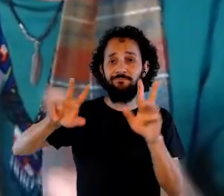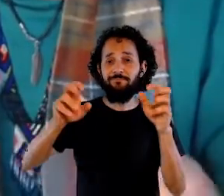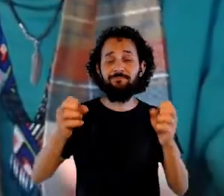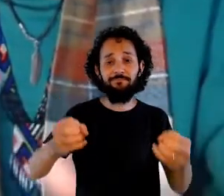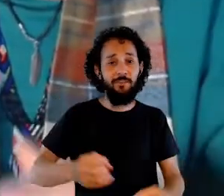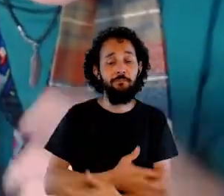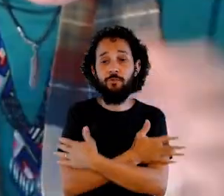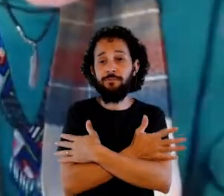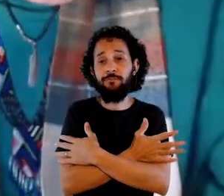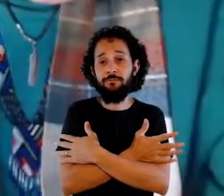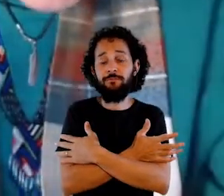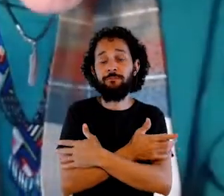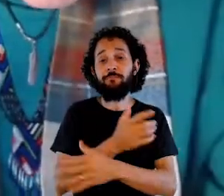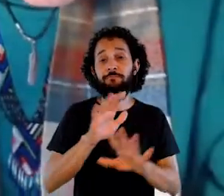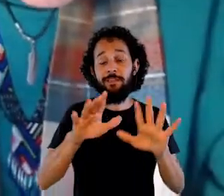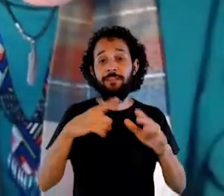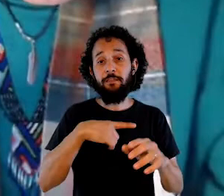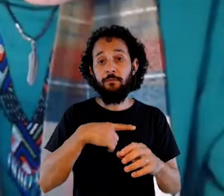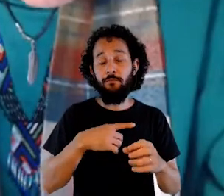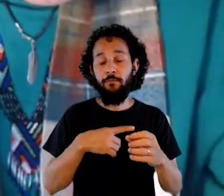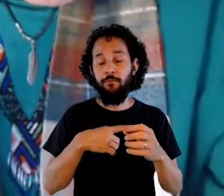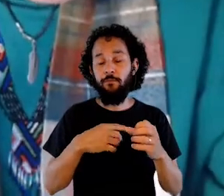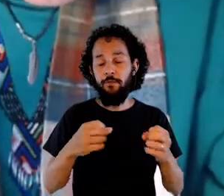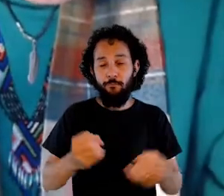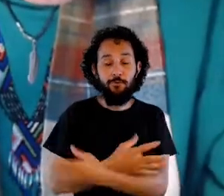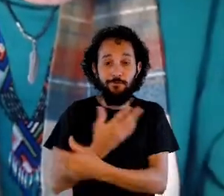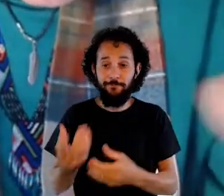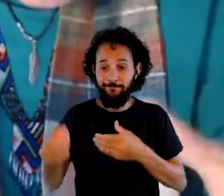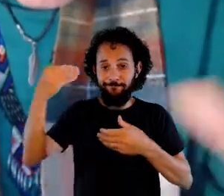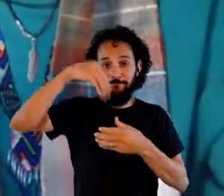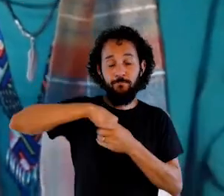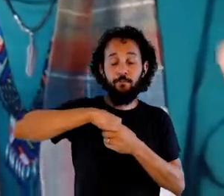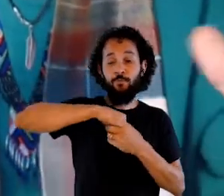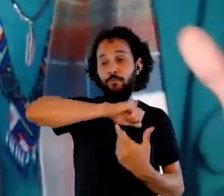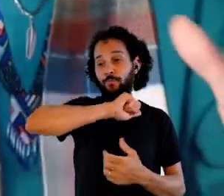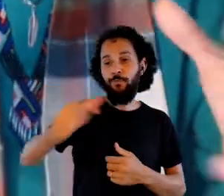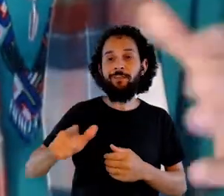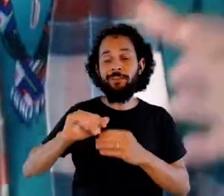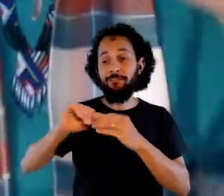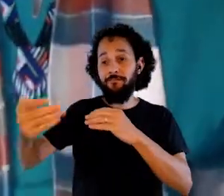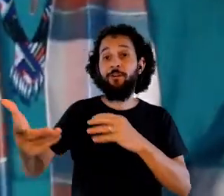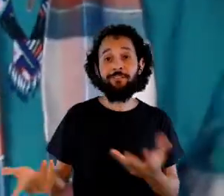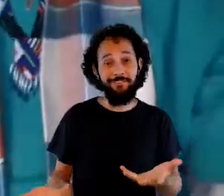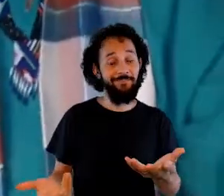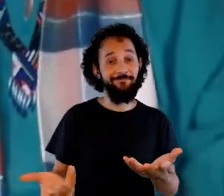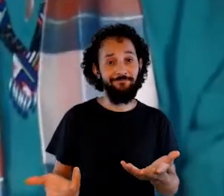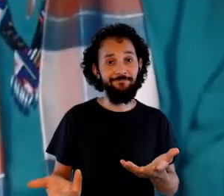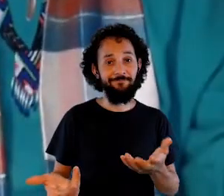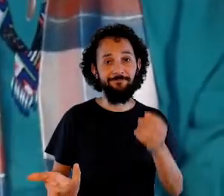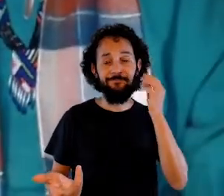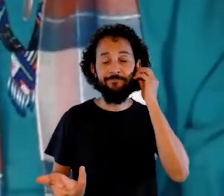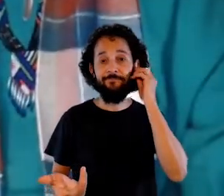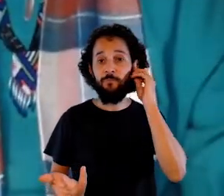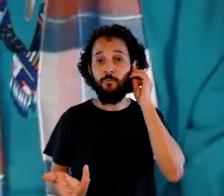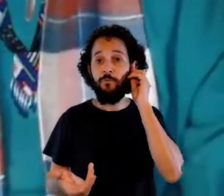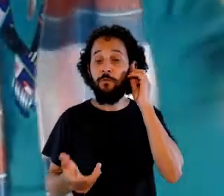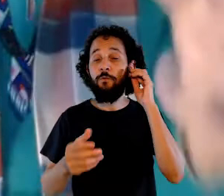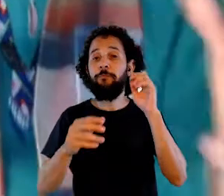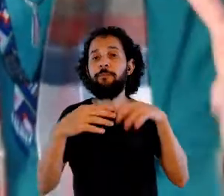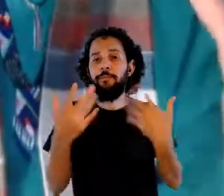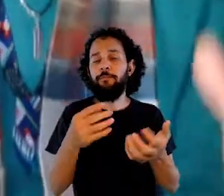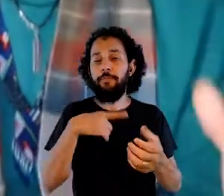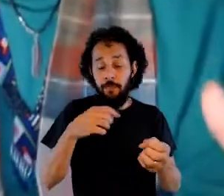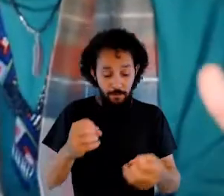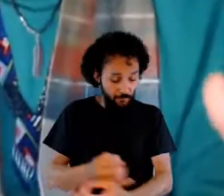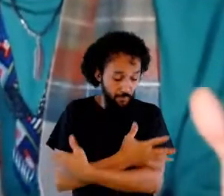emoção implícita muito maior do que uma explícita ali dentro. Né? Uma negação da emoção. Né? Então, você gera uma emoção.